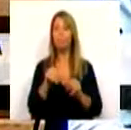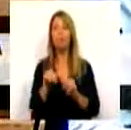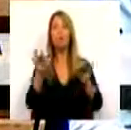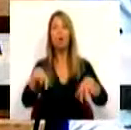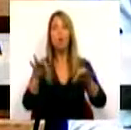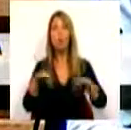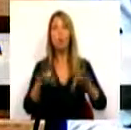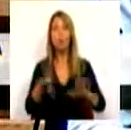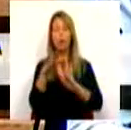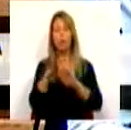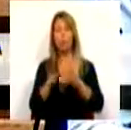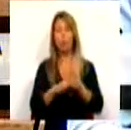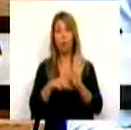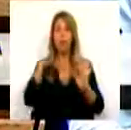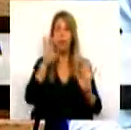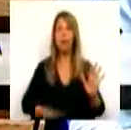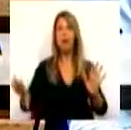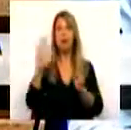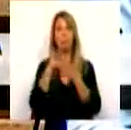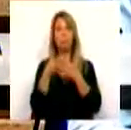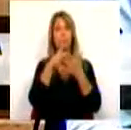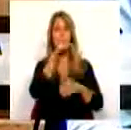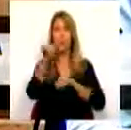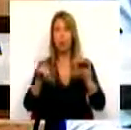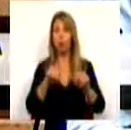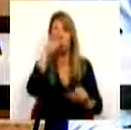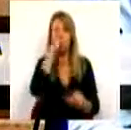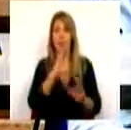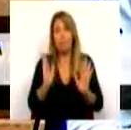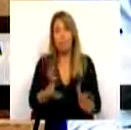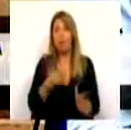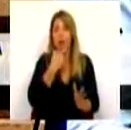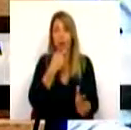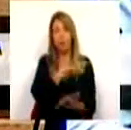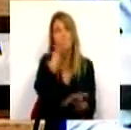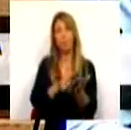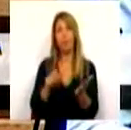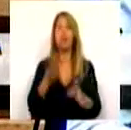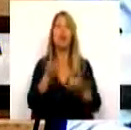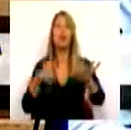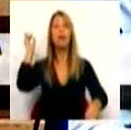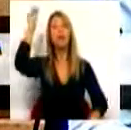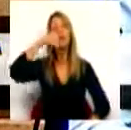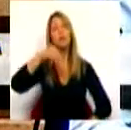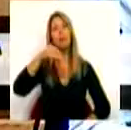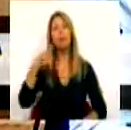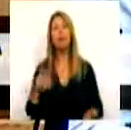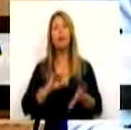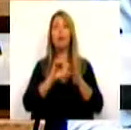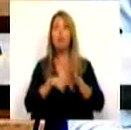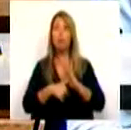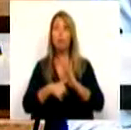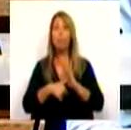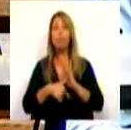Nacional para a Política de Ordenamento do Território, que, como sabem, tem que ser aprovado nesta Assembleia, e onde o projeto do